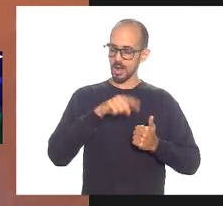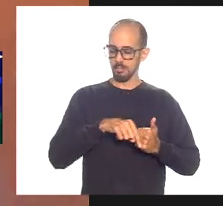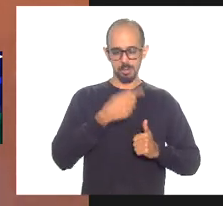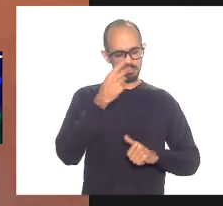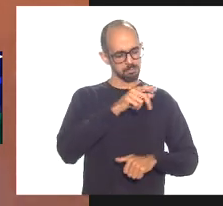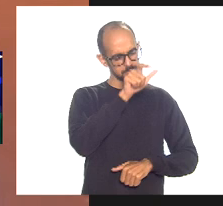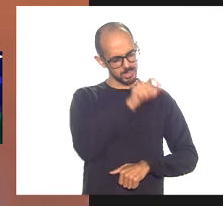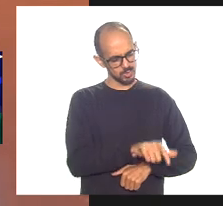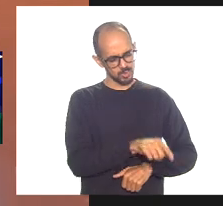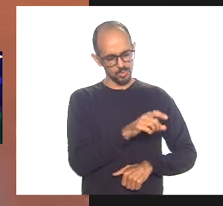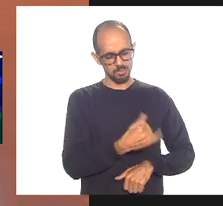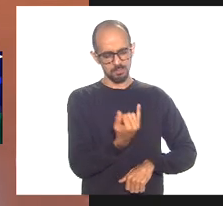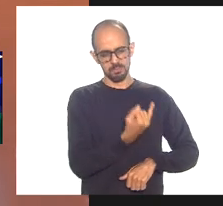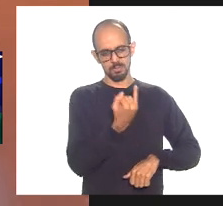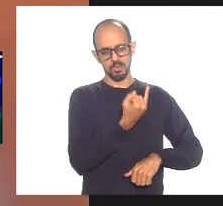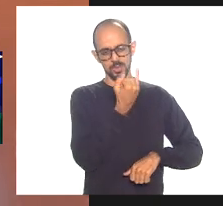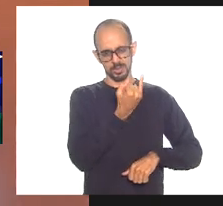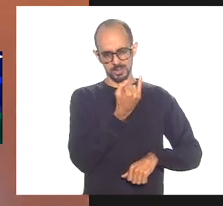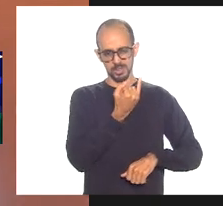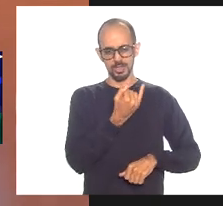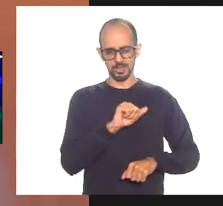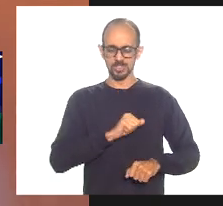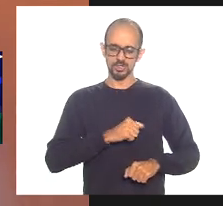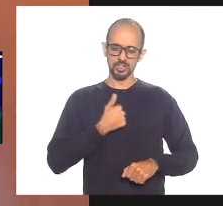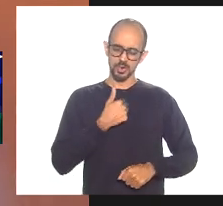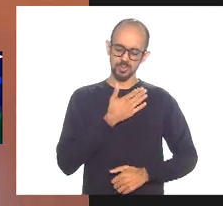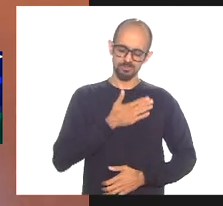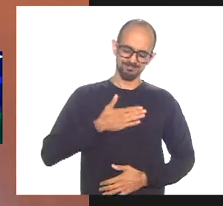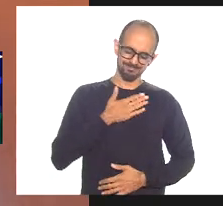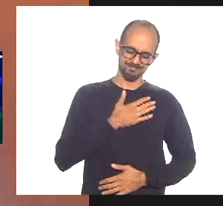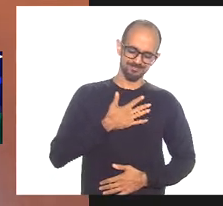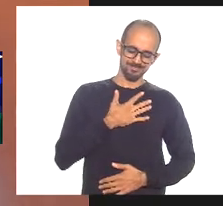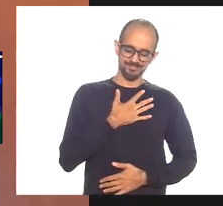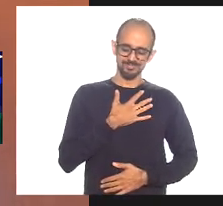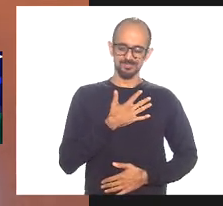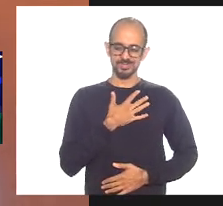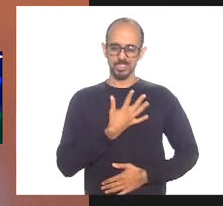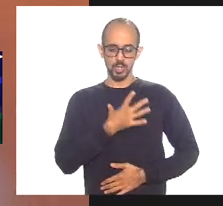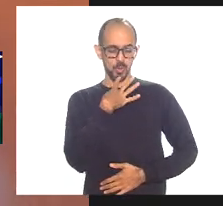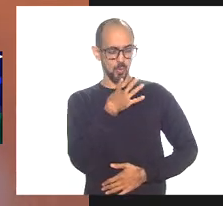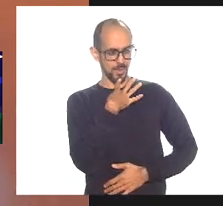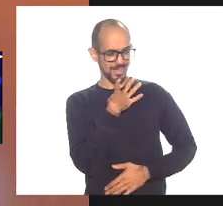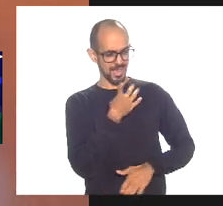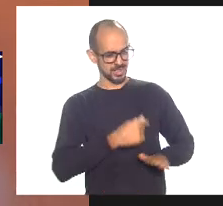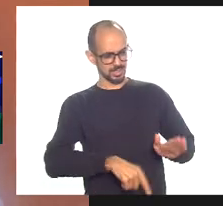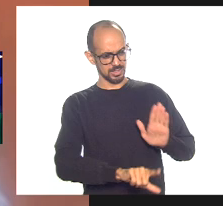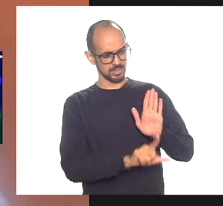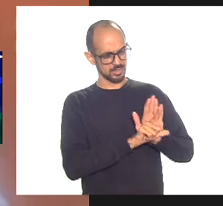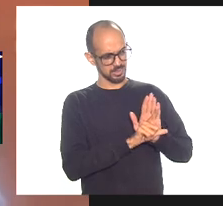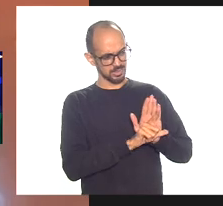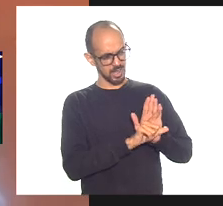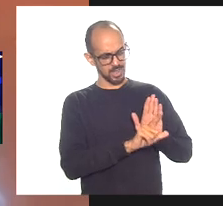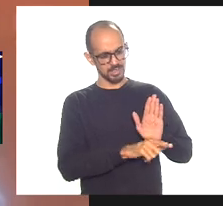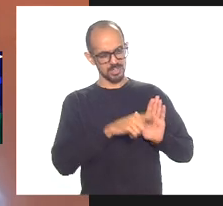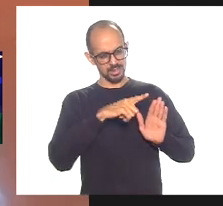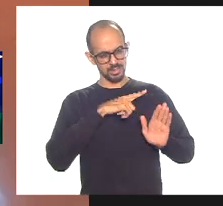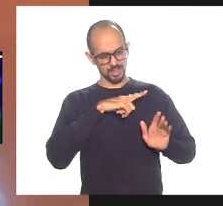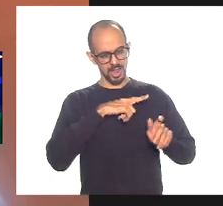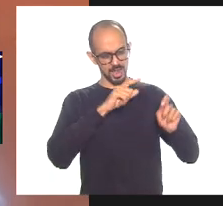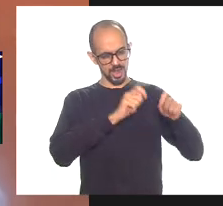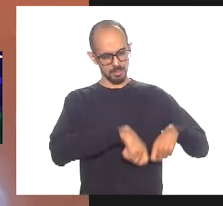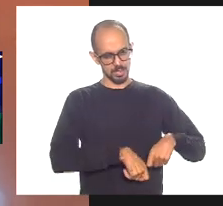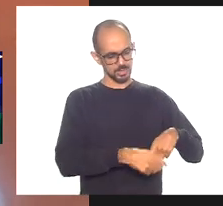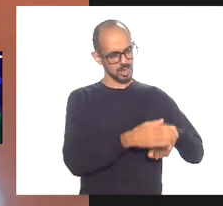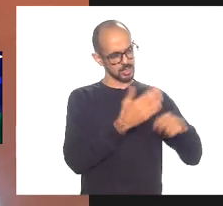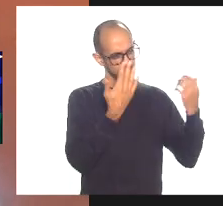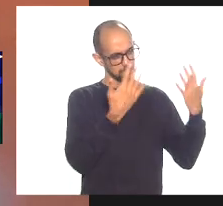muito grande de estimação e que conhece tem às vezes muito aplico a nesse